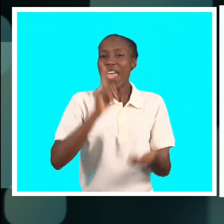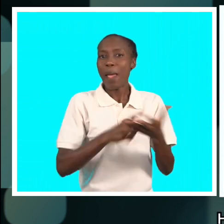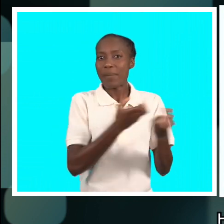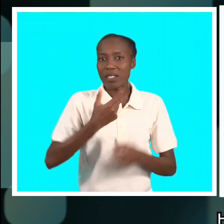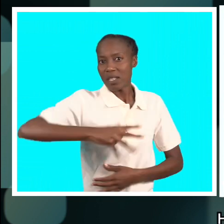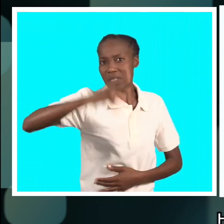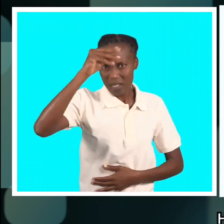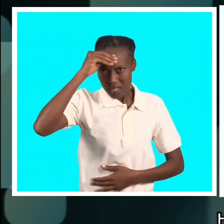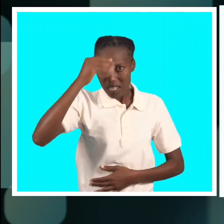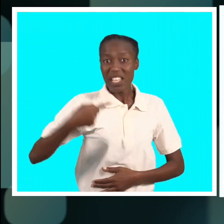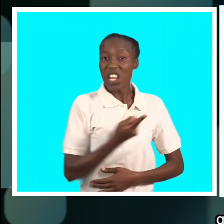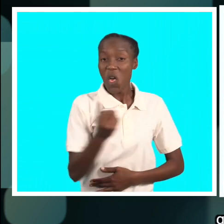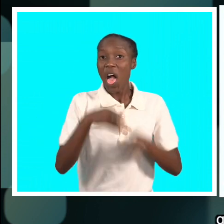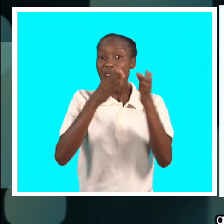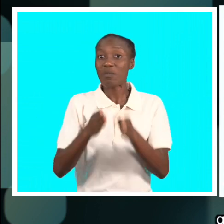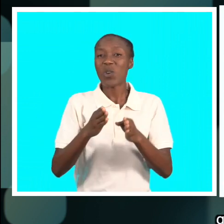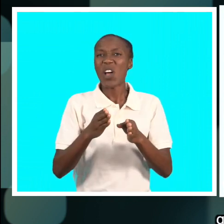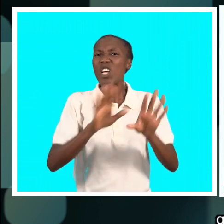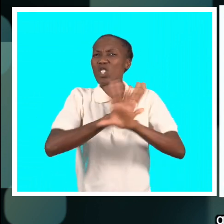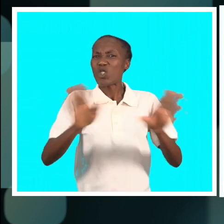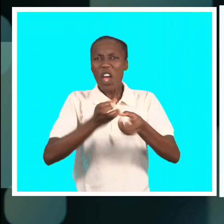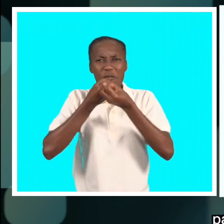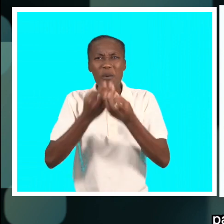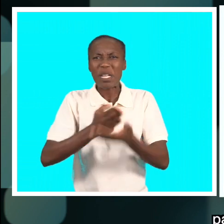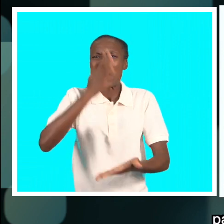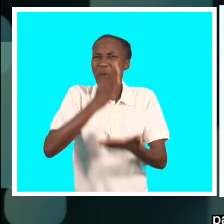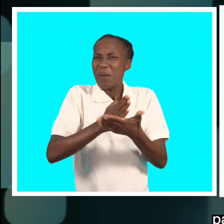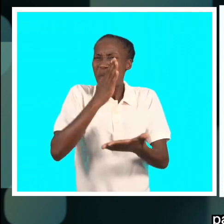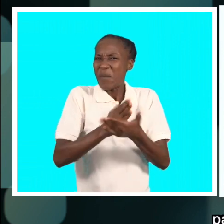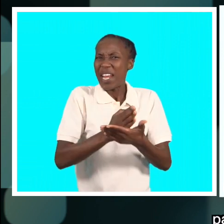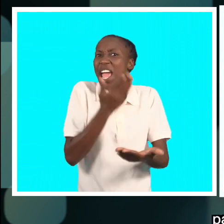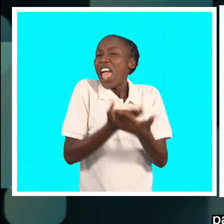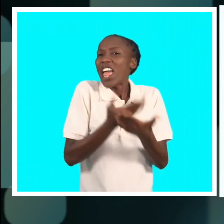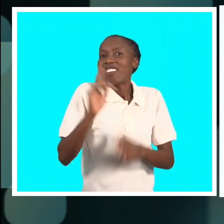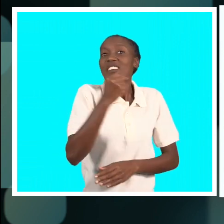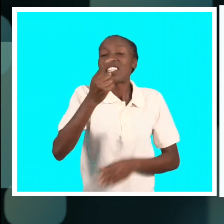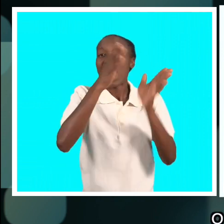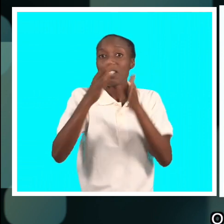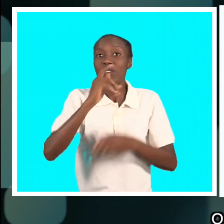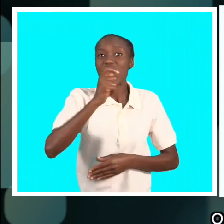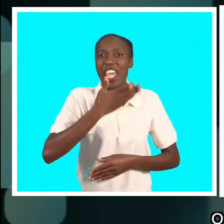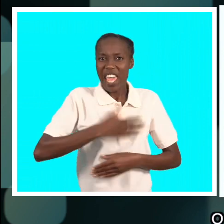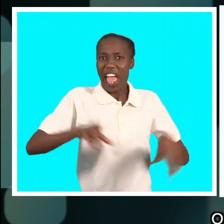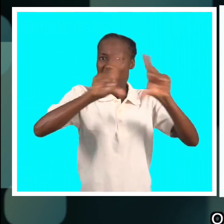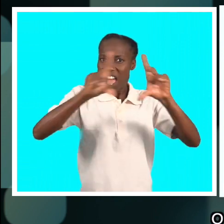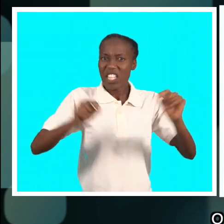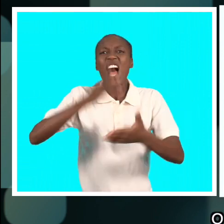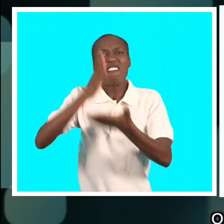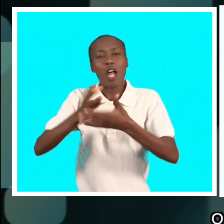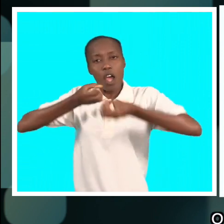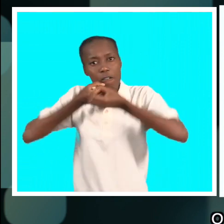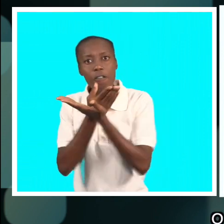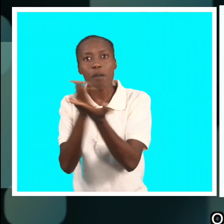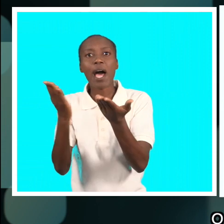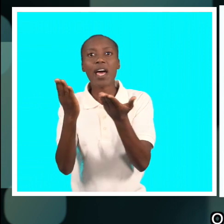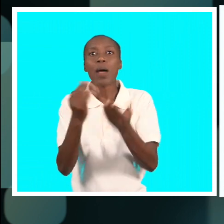assim. Há que compreender aqui que o jornalista não está simplesmente para trazer informação bombástica. O jornalista quer simplesmente trazer a verdade. O jornalista quer